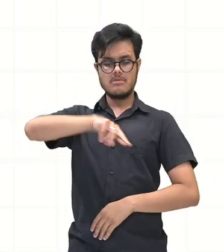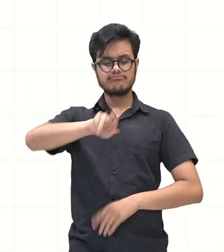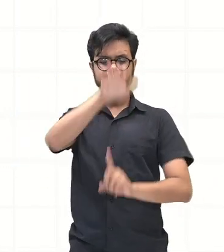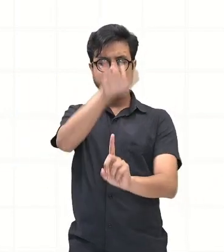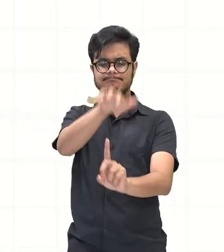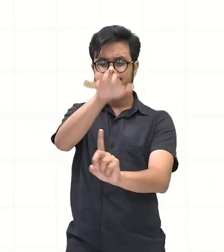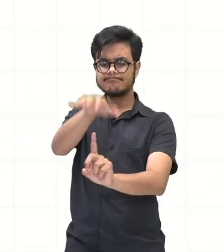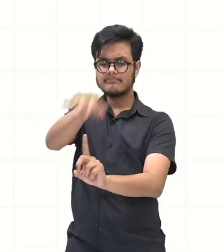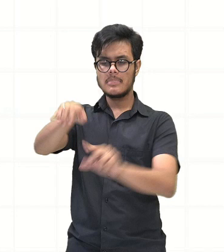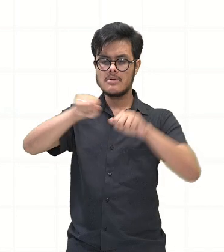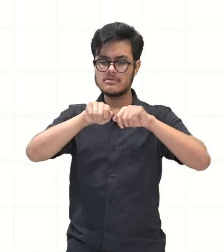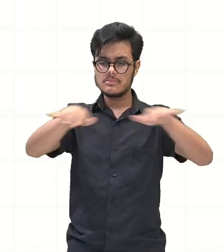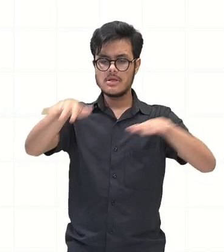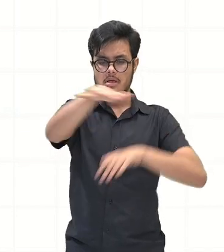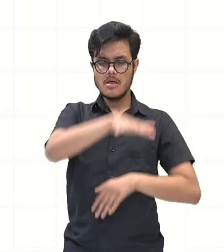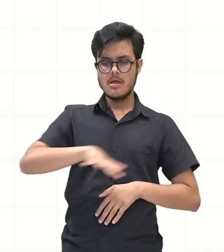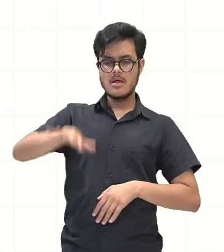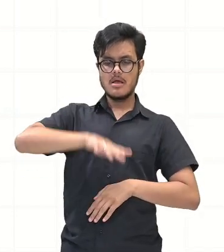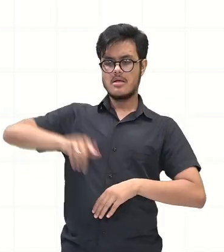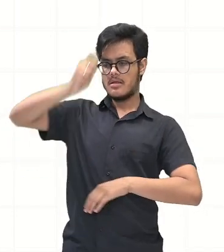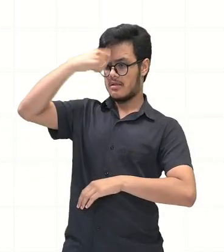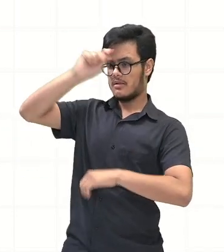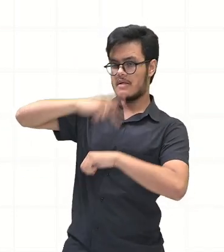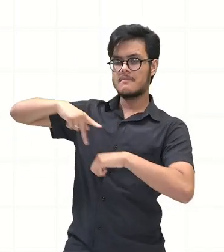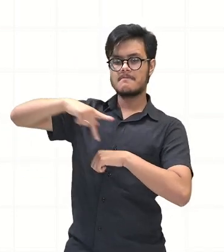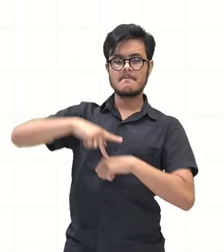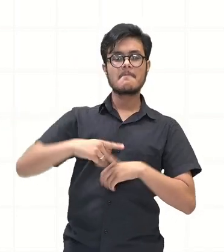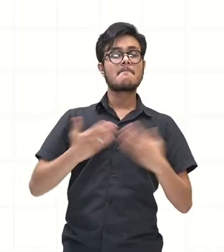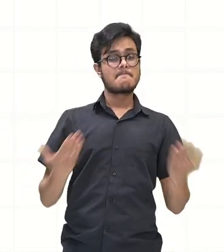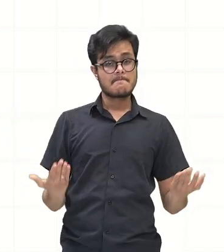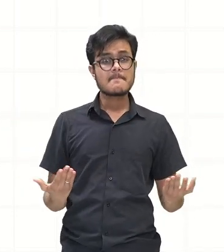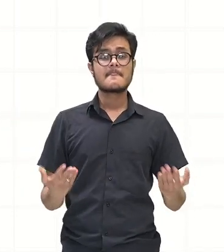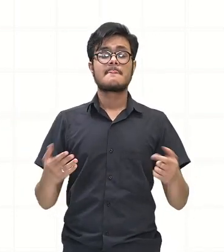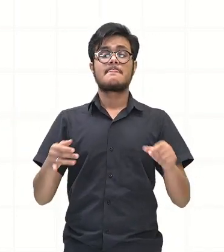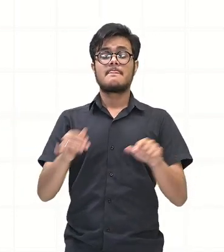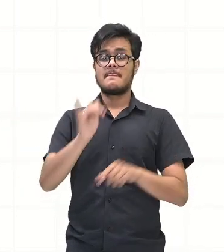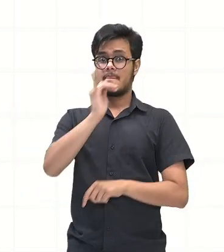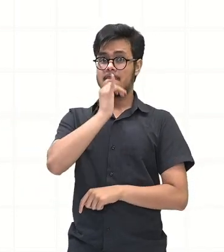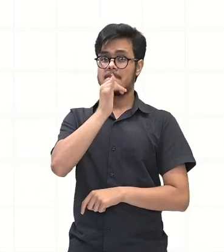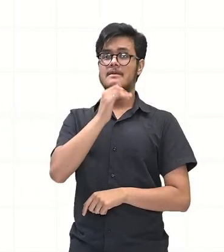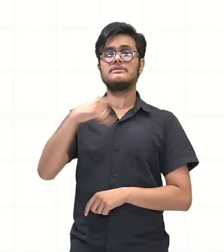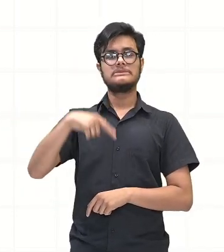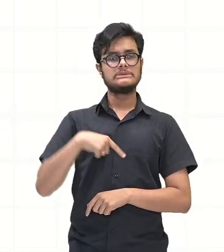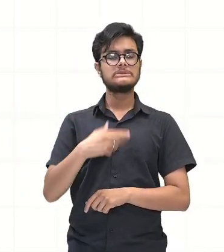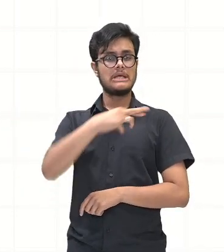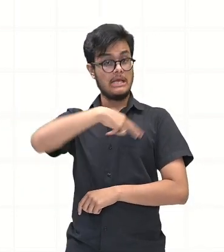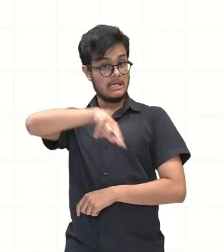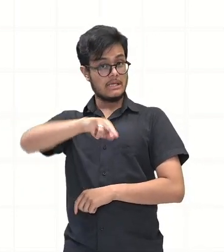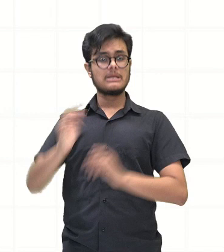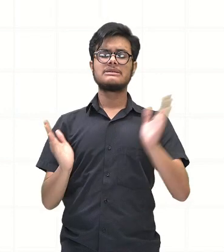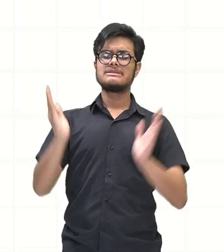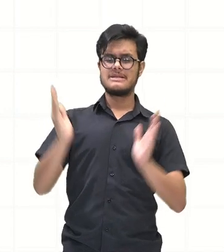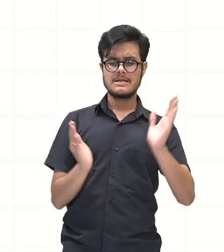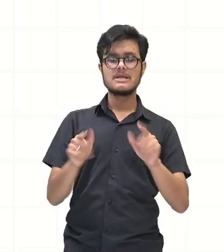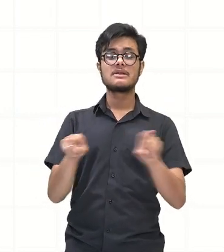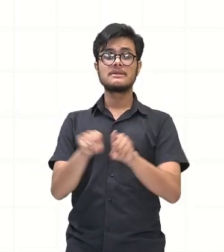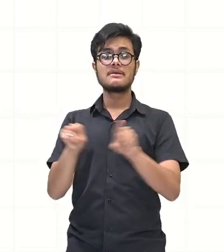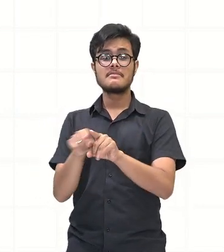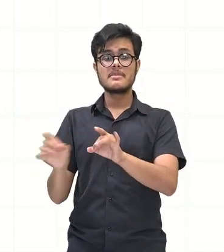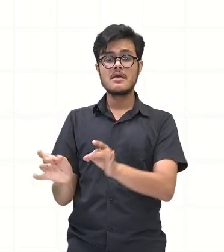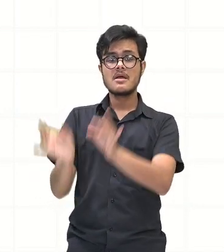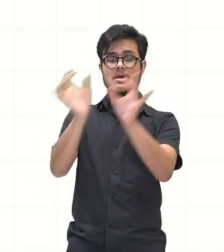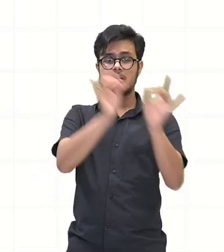né, vamos observar a escravização que vai adotar aspectos comerciais